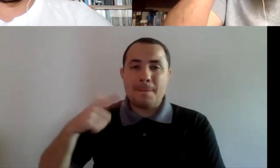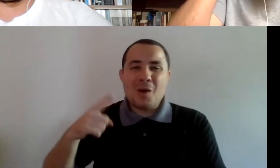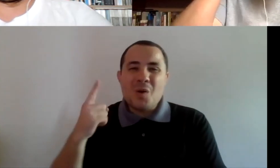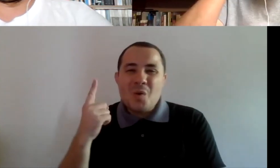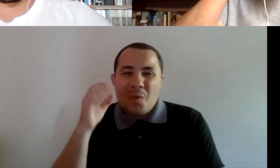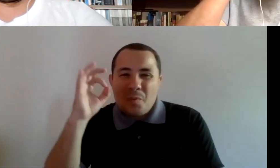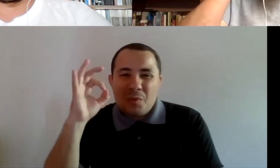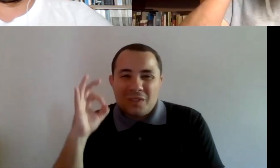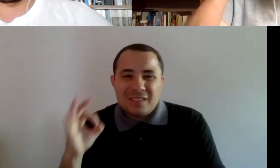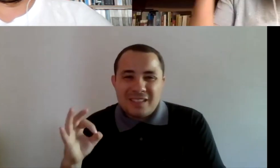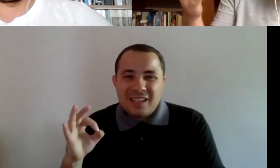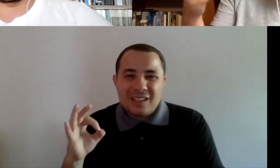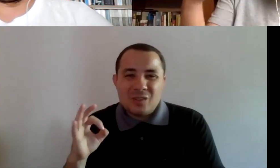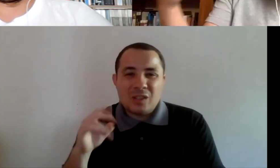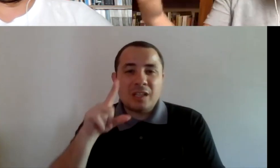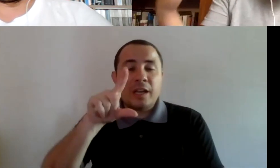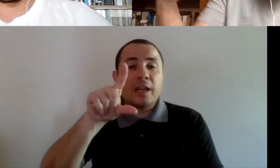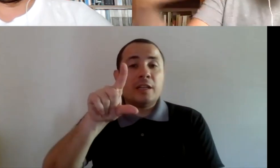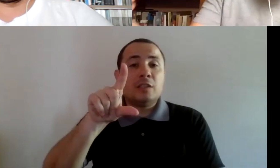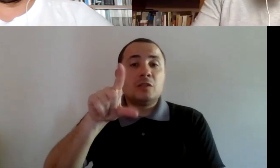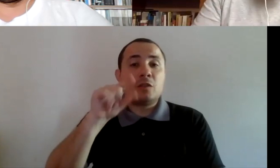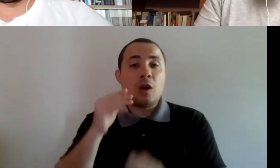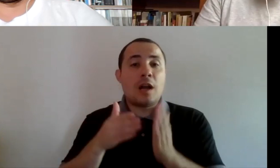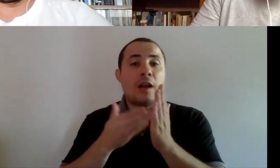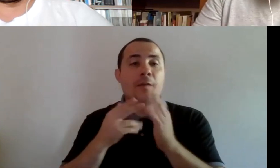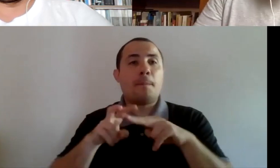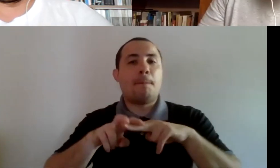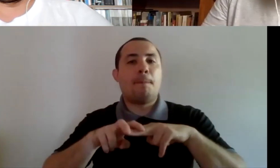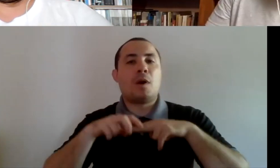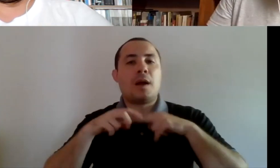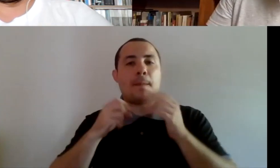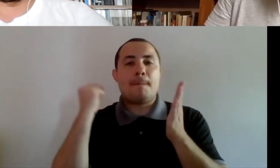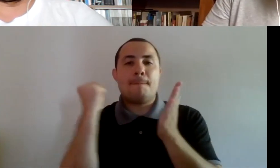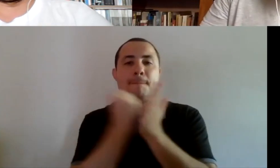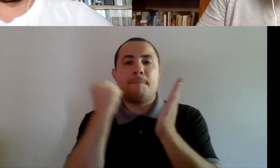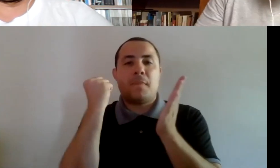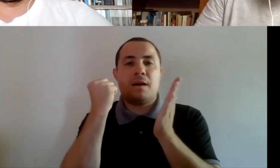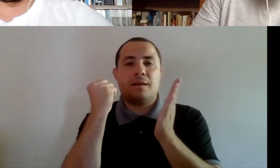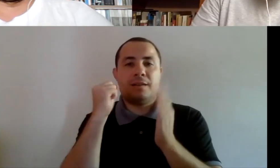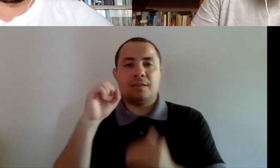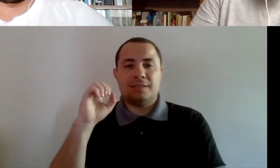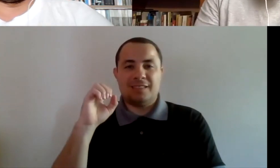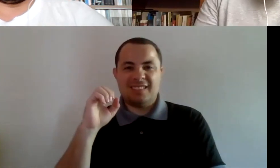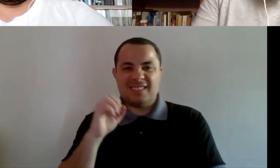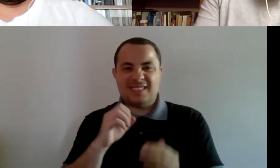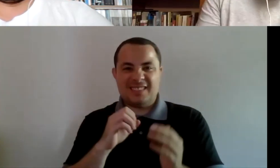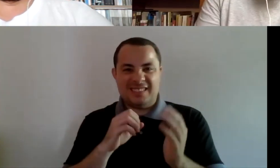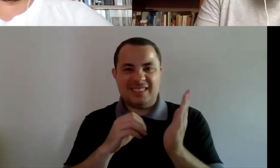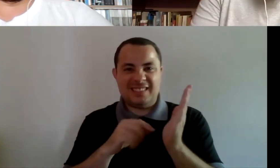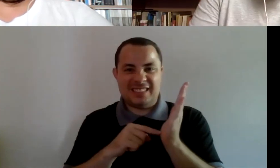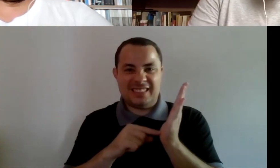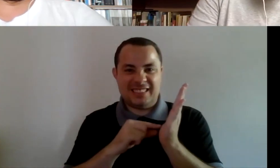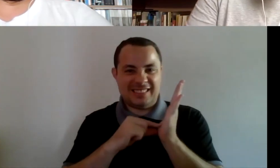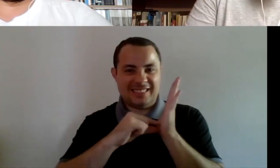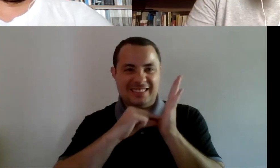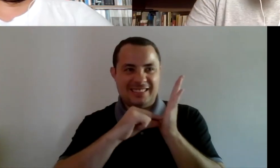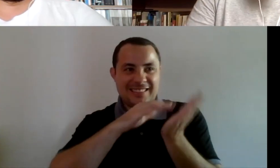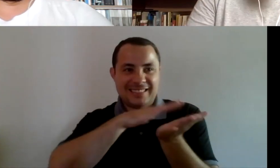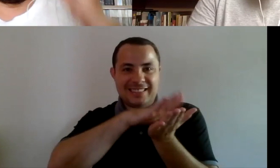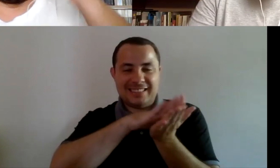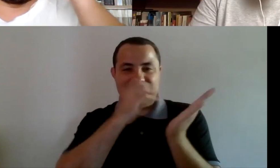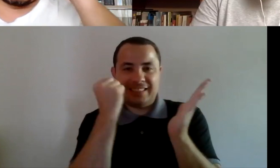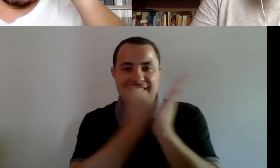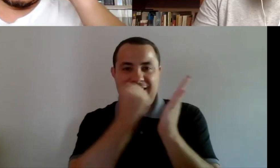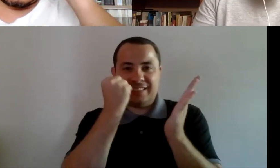pessoas falaram que escolhem os livros pela editora. Ou seja, não é tão importante para o leitor geral, né, esse